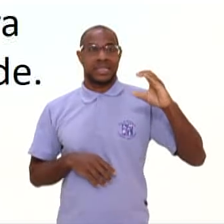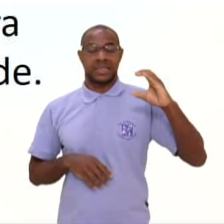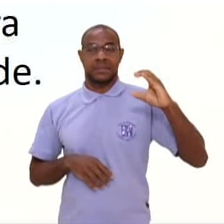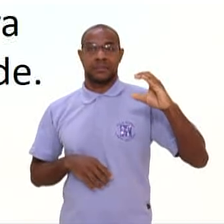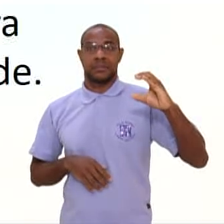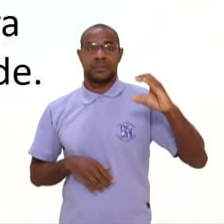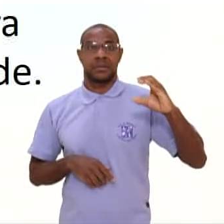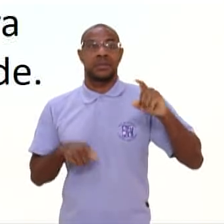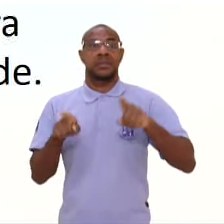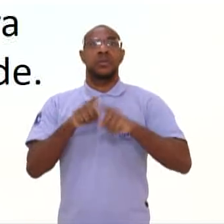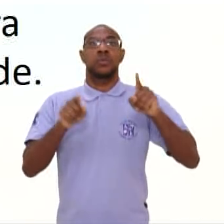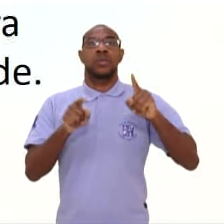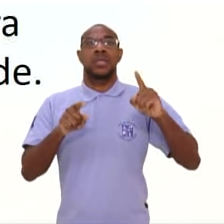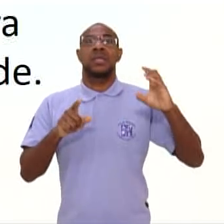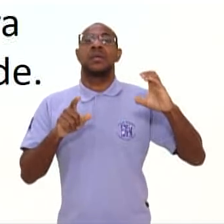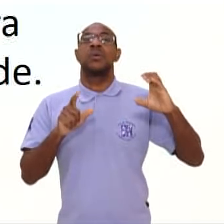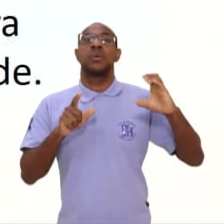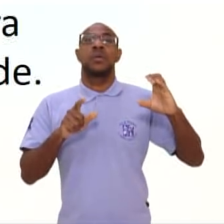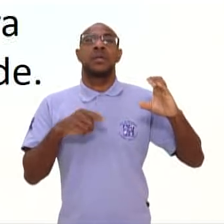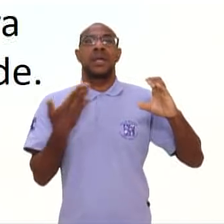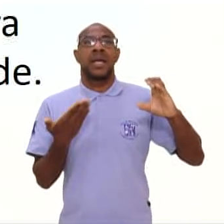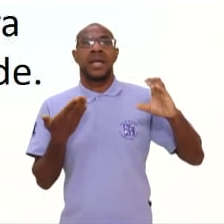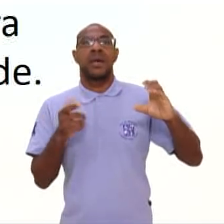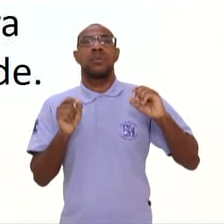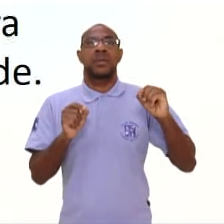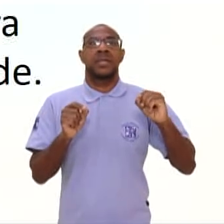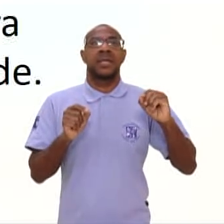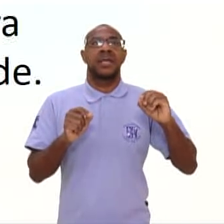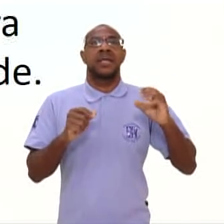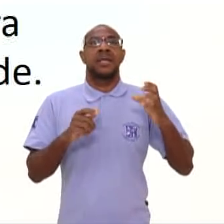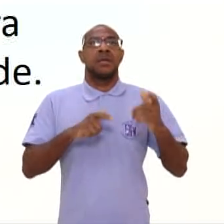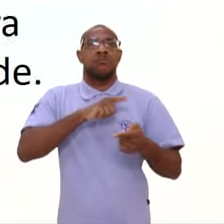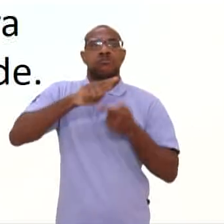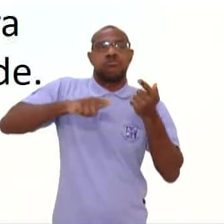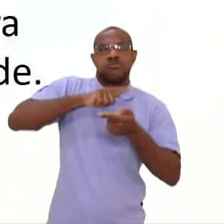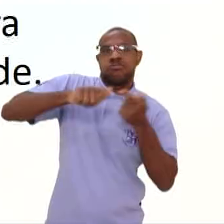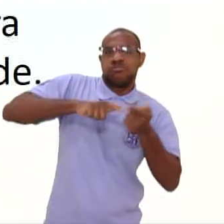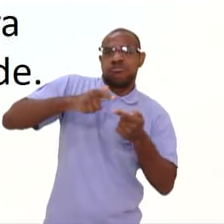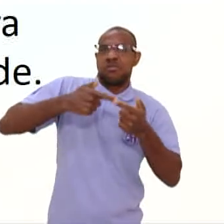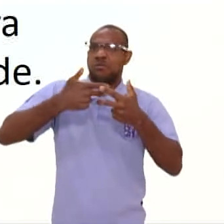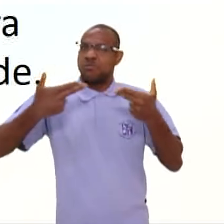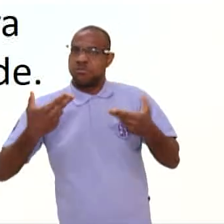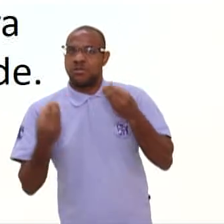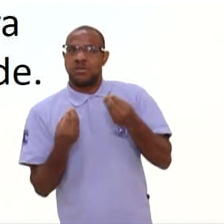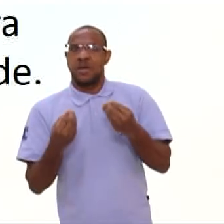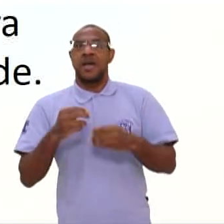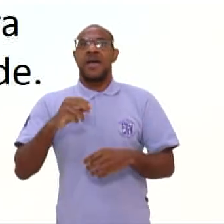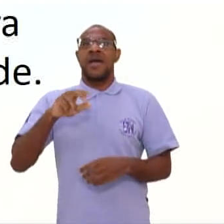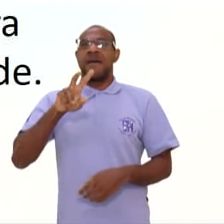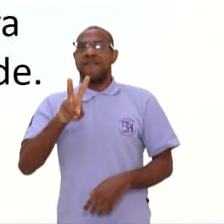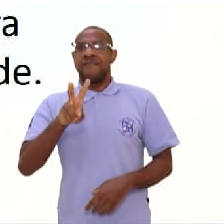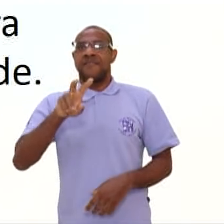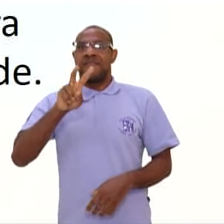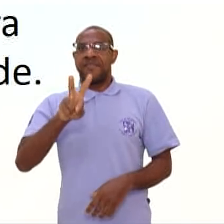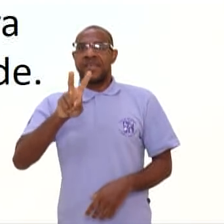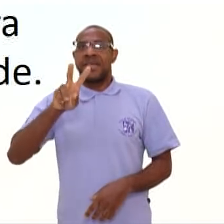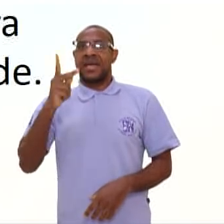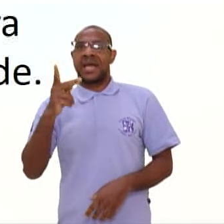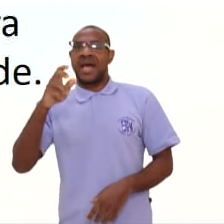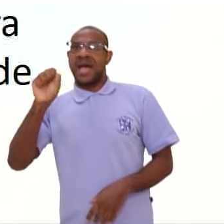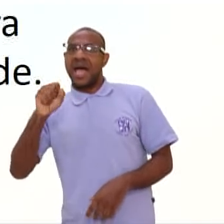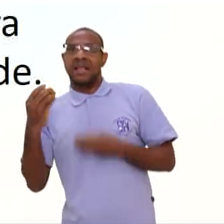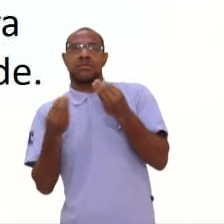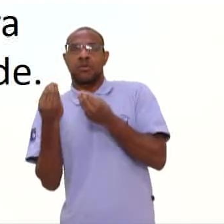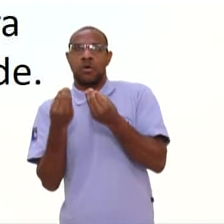C, depressão, que oscilam em MHz, que futuramente a gente dá uma olhada nesse componente ali, com amplitude proporcional